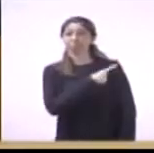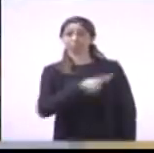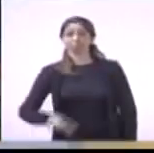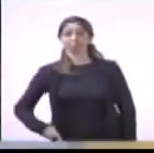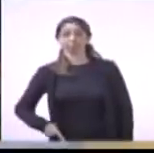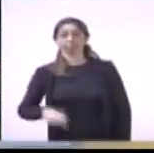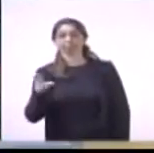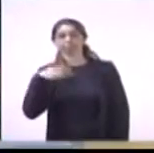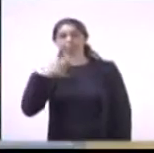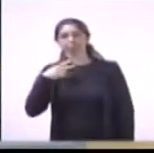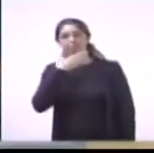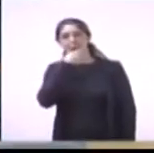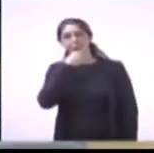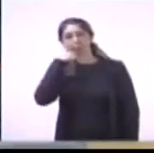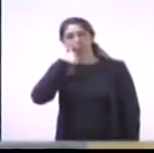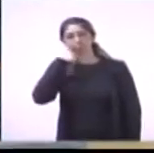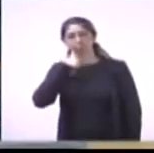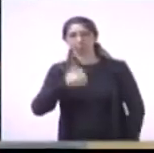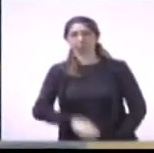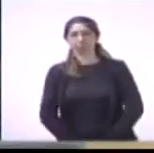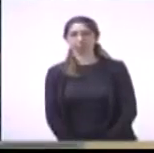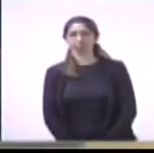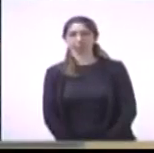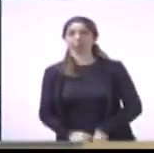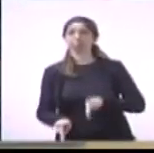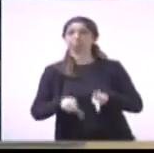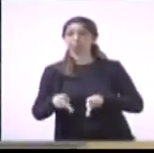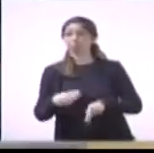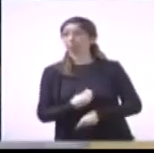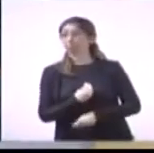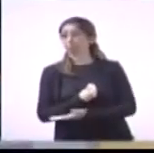Presidente, vereadora, vereadores, população.